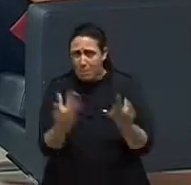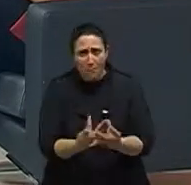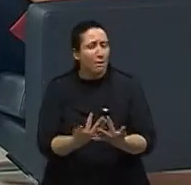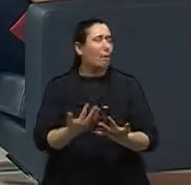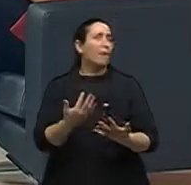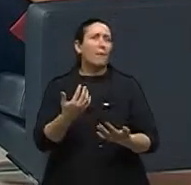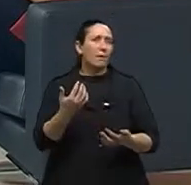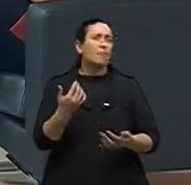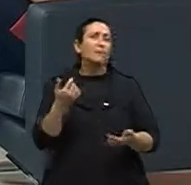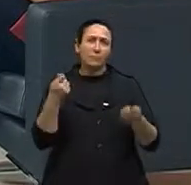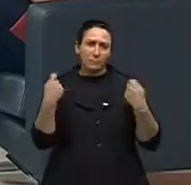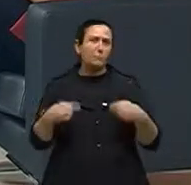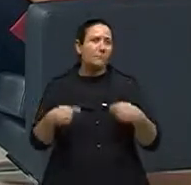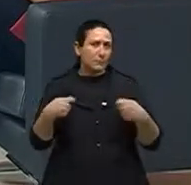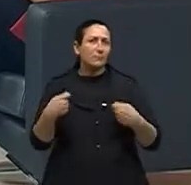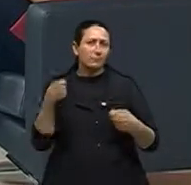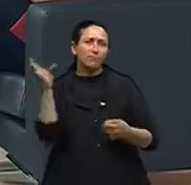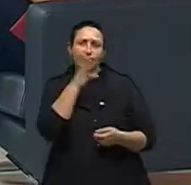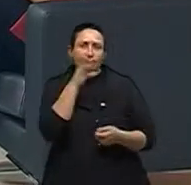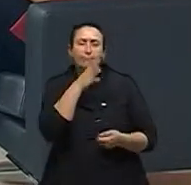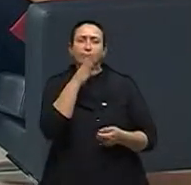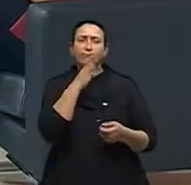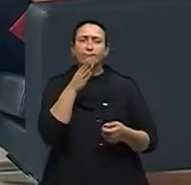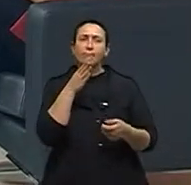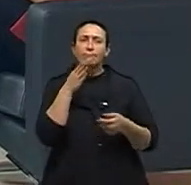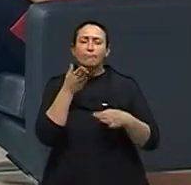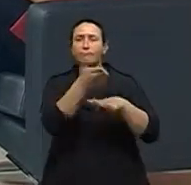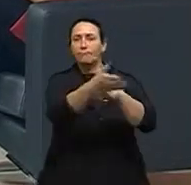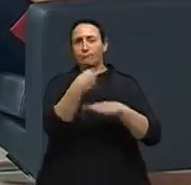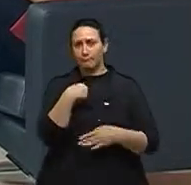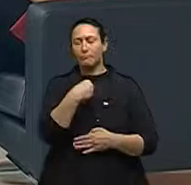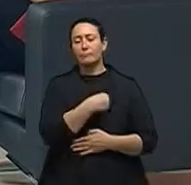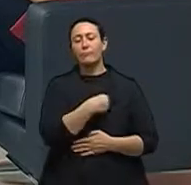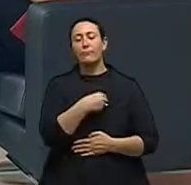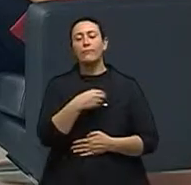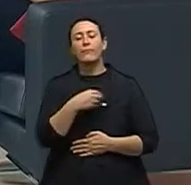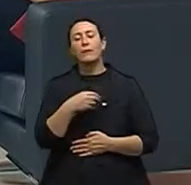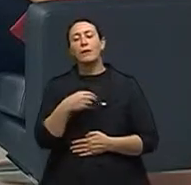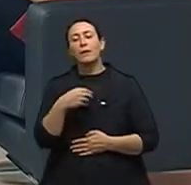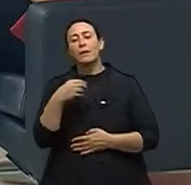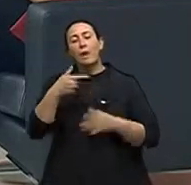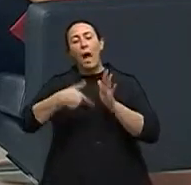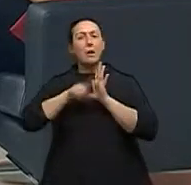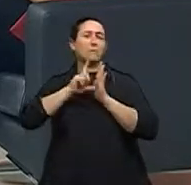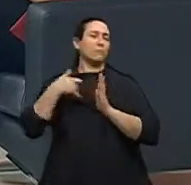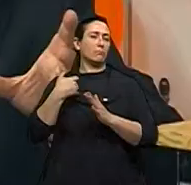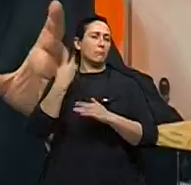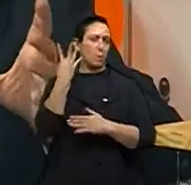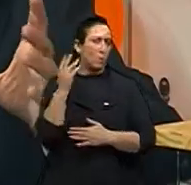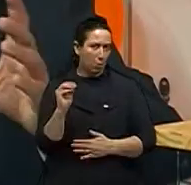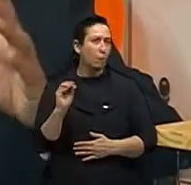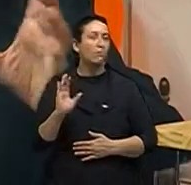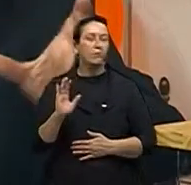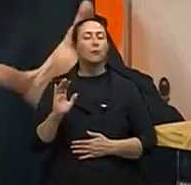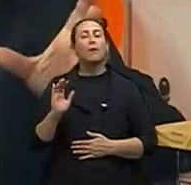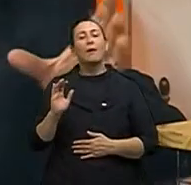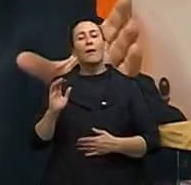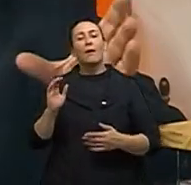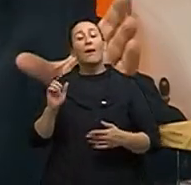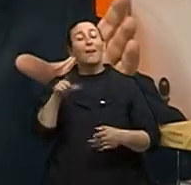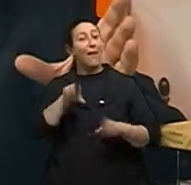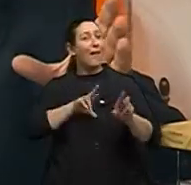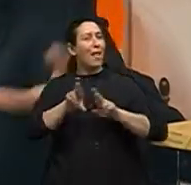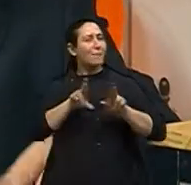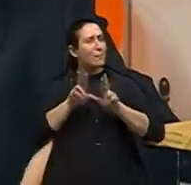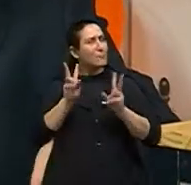grau é é um fator de risco importante Tá certo essa relação parece ser mais forte com com a família do